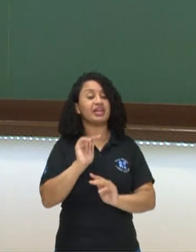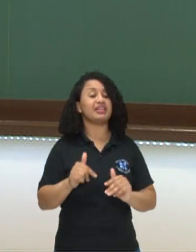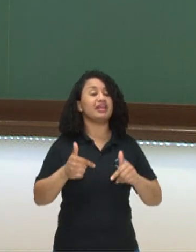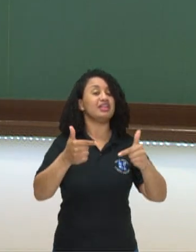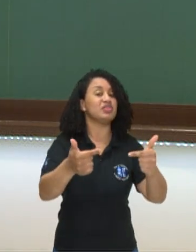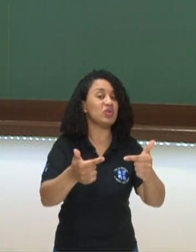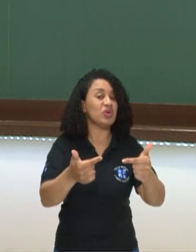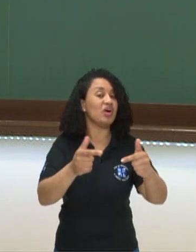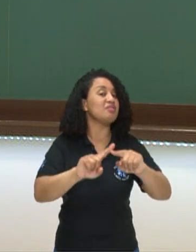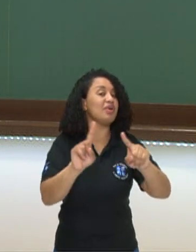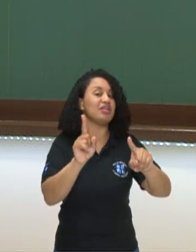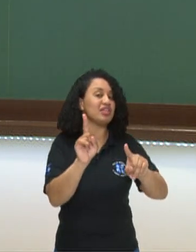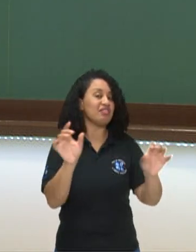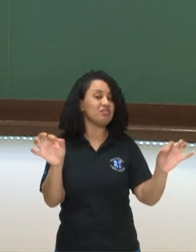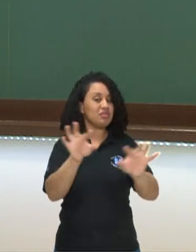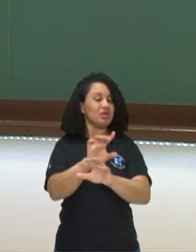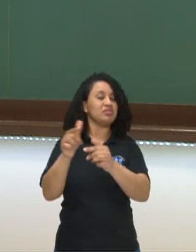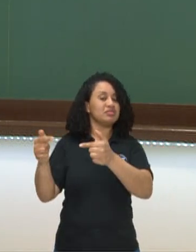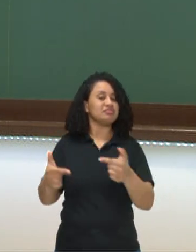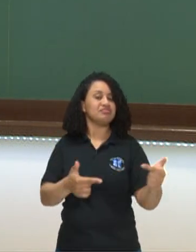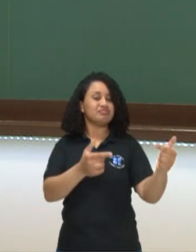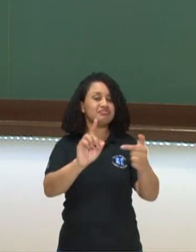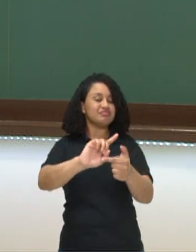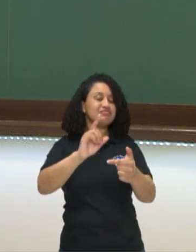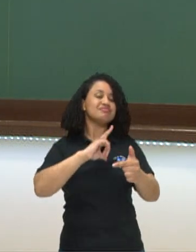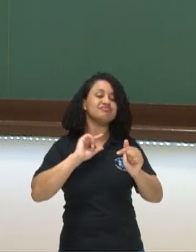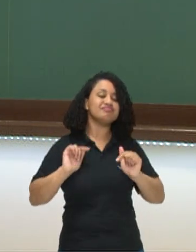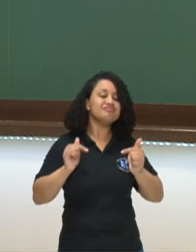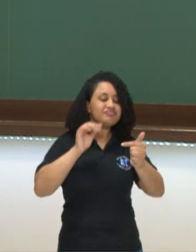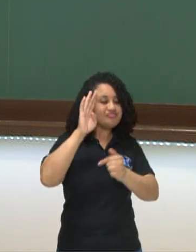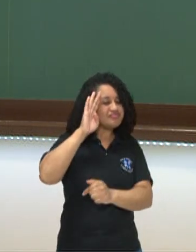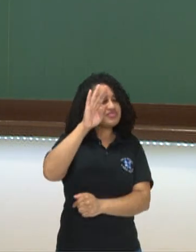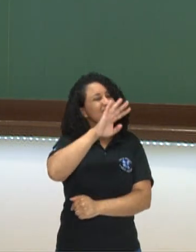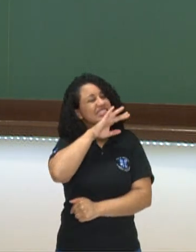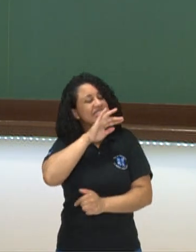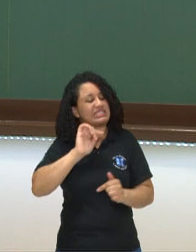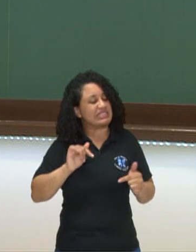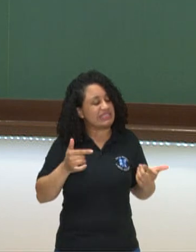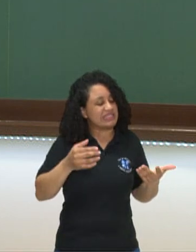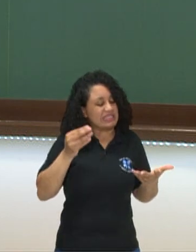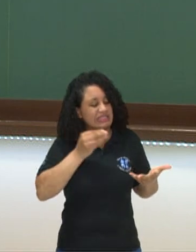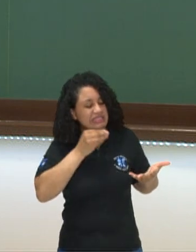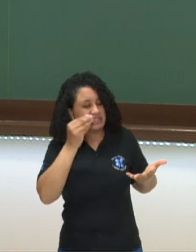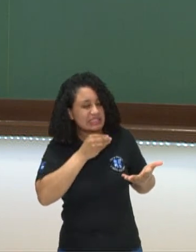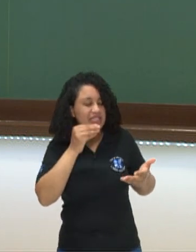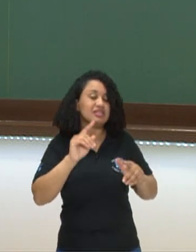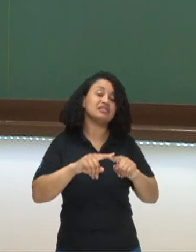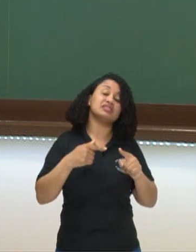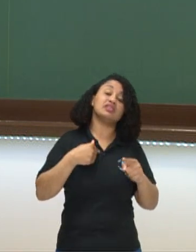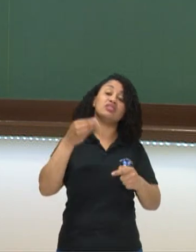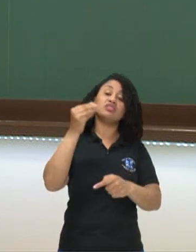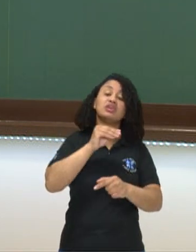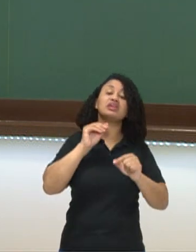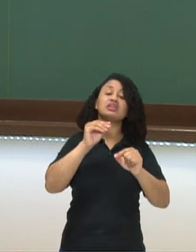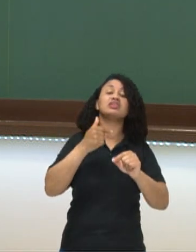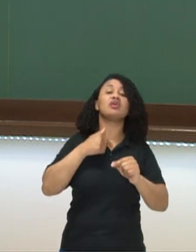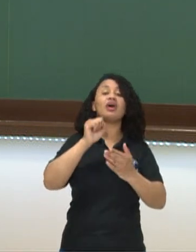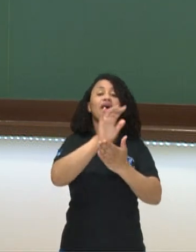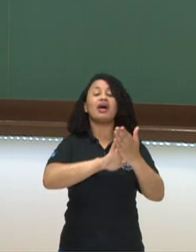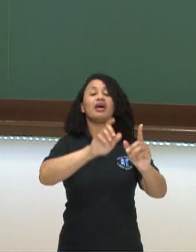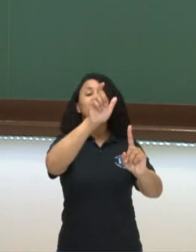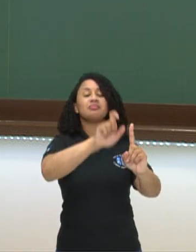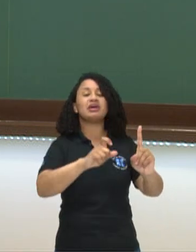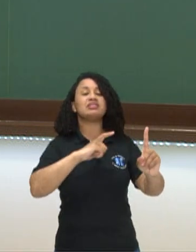estar preparada para essa guerra, tendo um desempenho militar muito ruim. Então, enfraqueceu um pouco da forte imagem